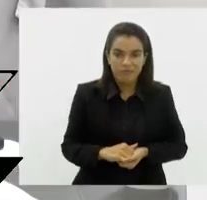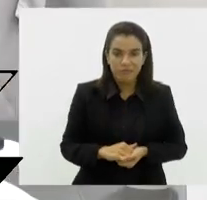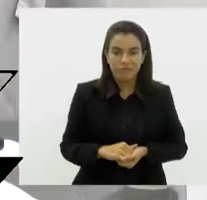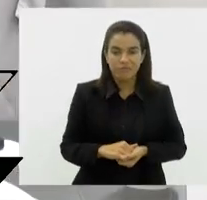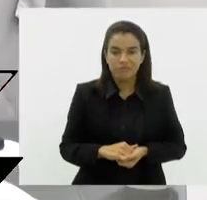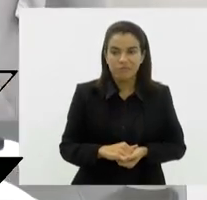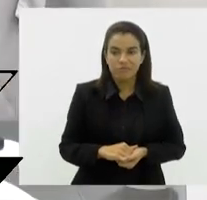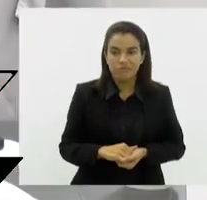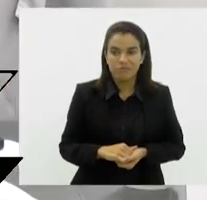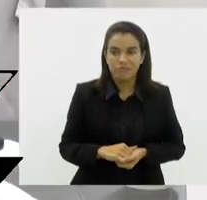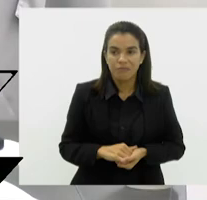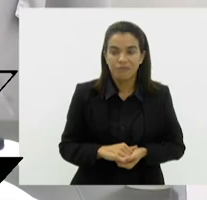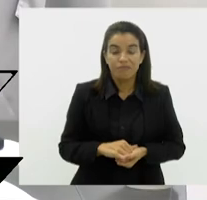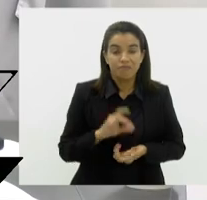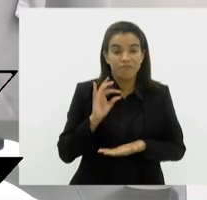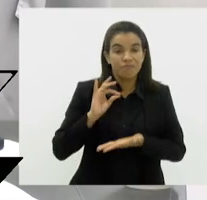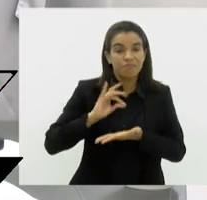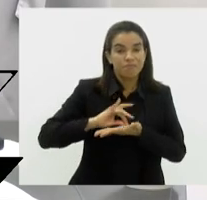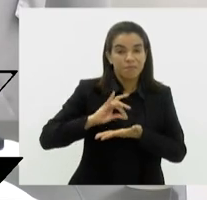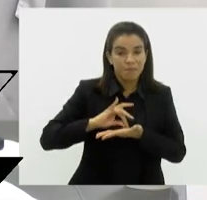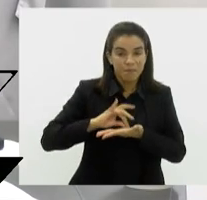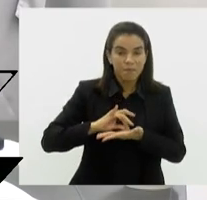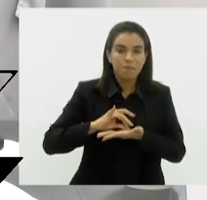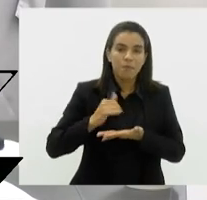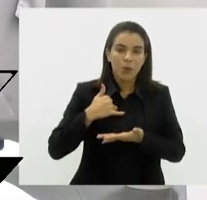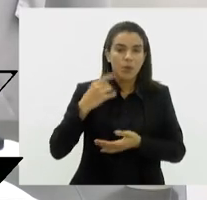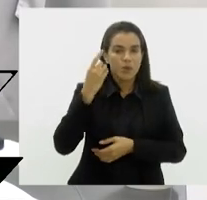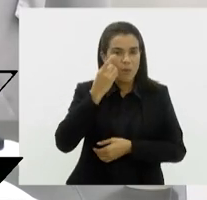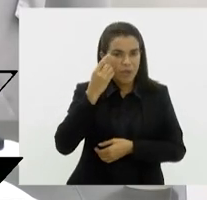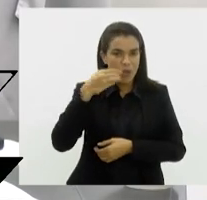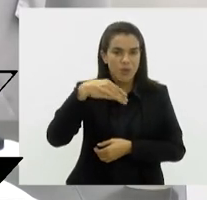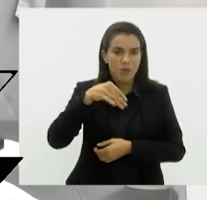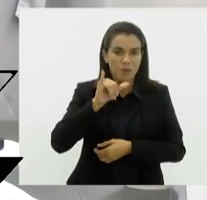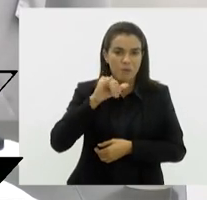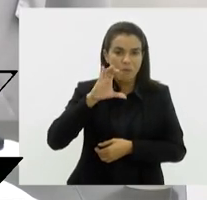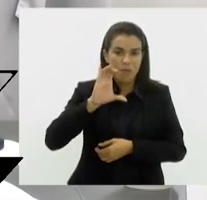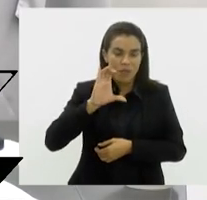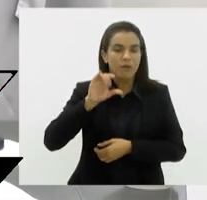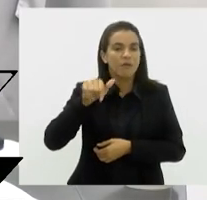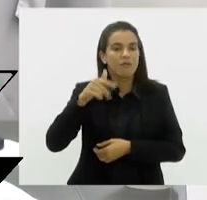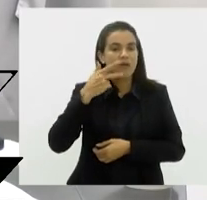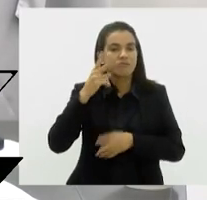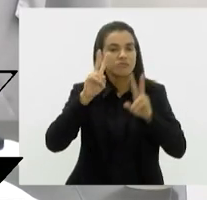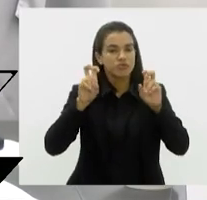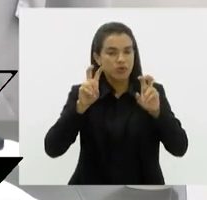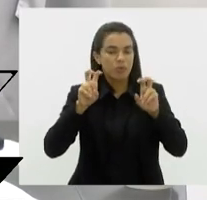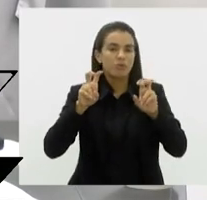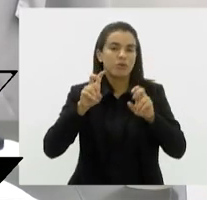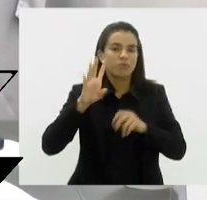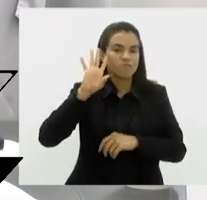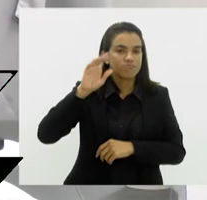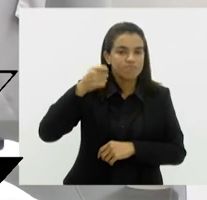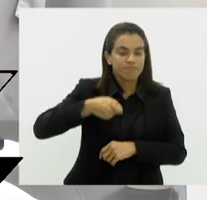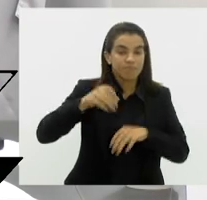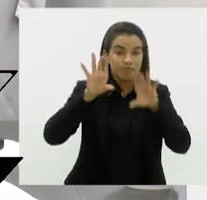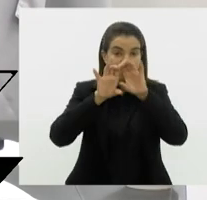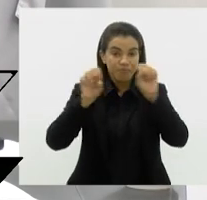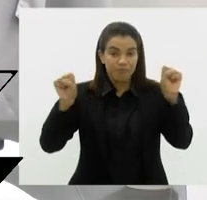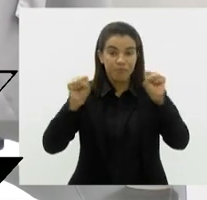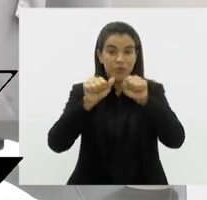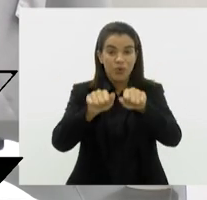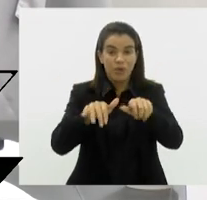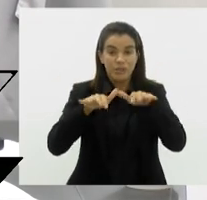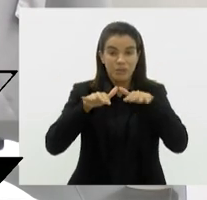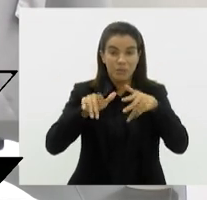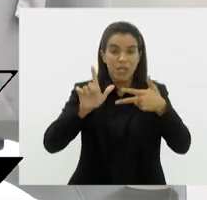colegas. Na realidade, o deputado Mink traz uma decisão do Supremo Tribunal Federal sobre um projeto de lei de uma Assembleia Legislativa,